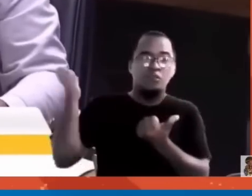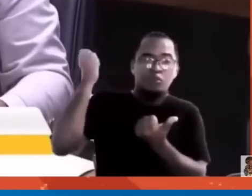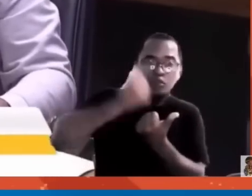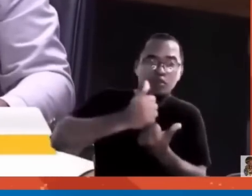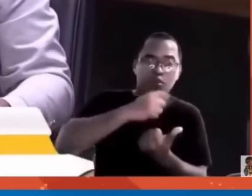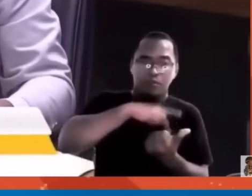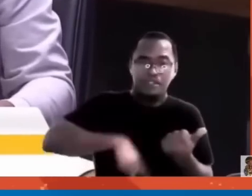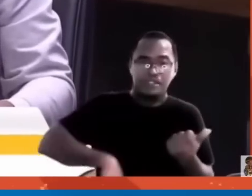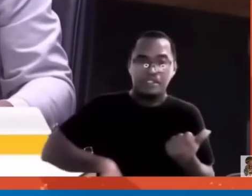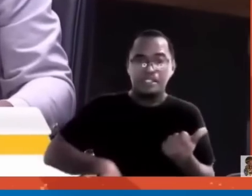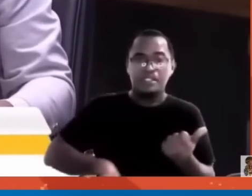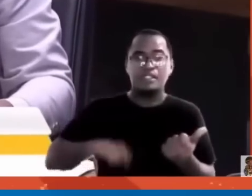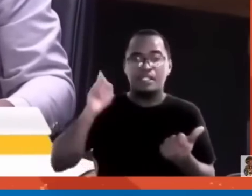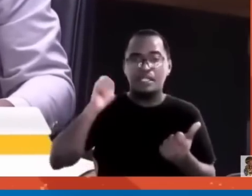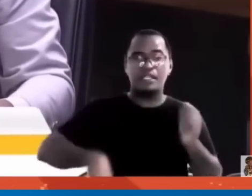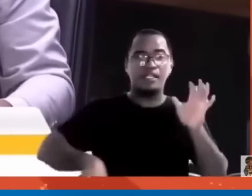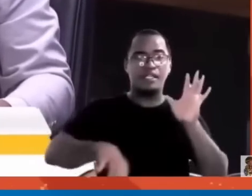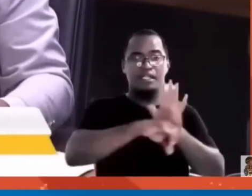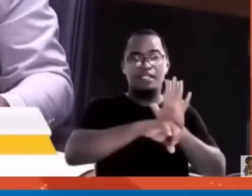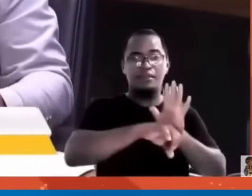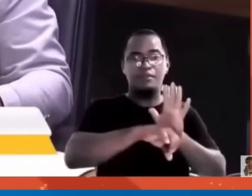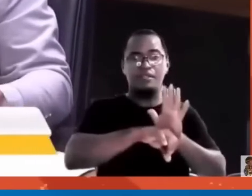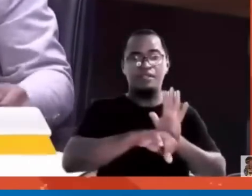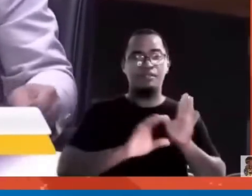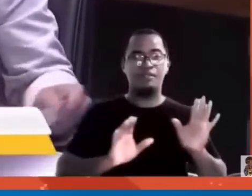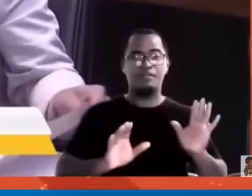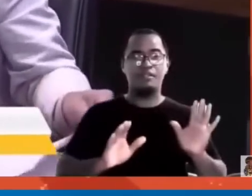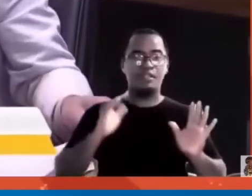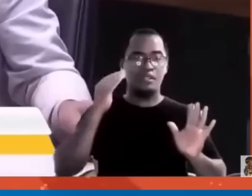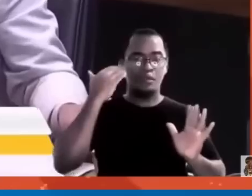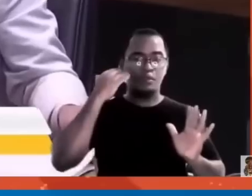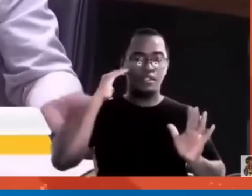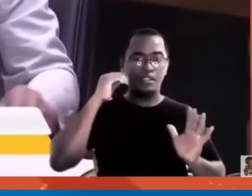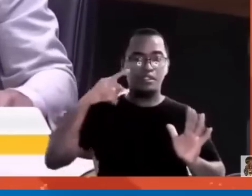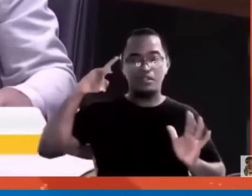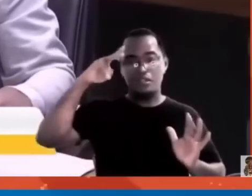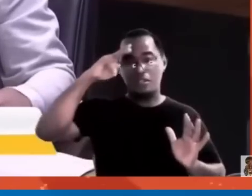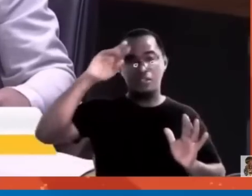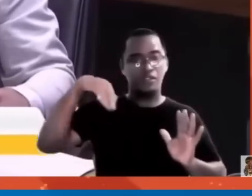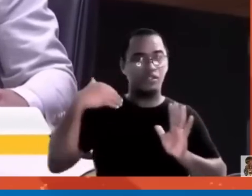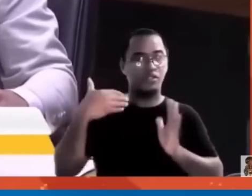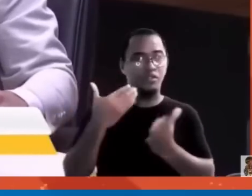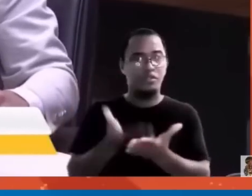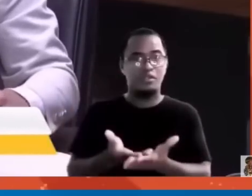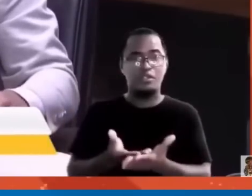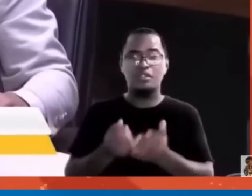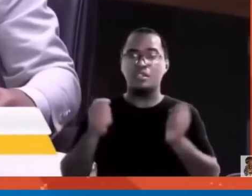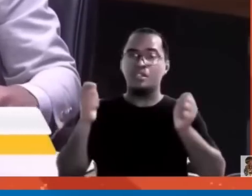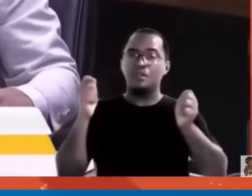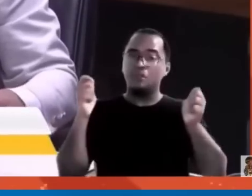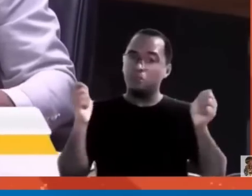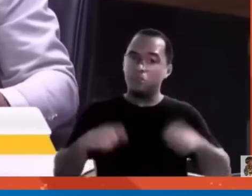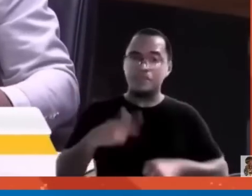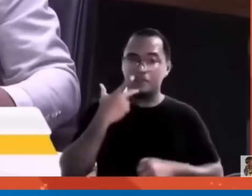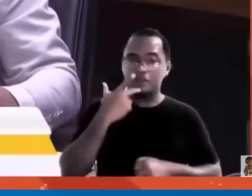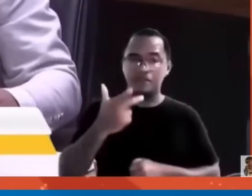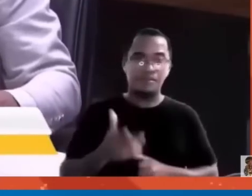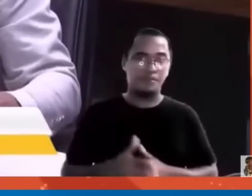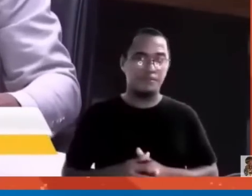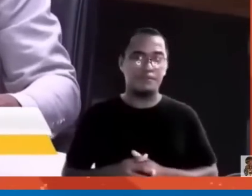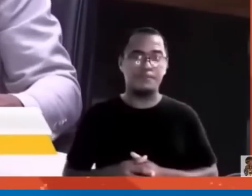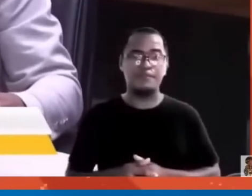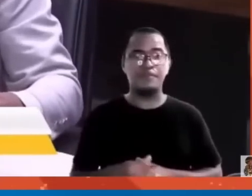senhor. Então, encerro aqui só para a gente puxar nossa narrativa de que o senhor pode não ter,